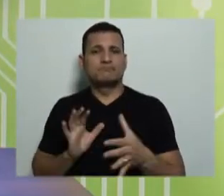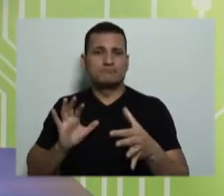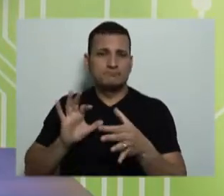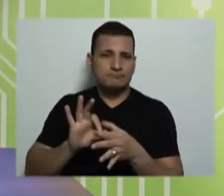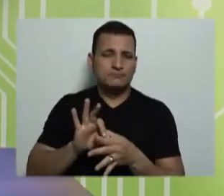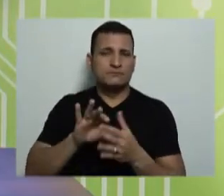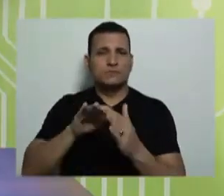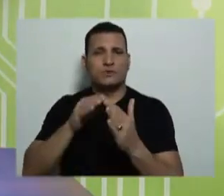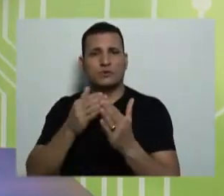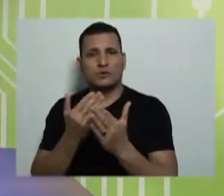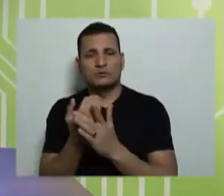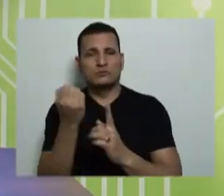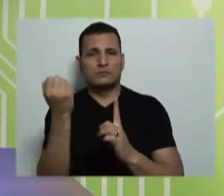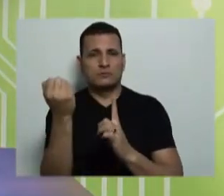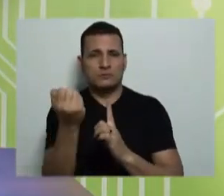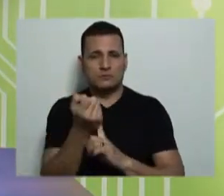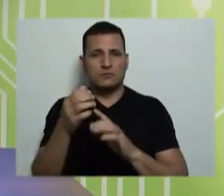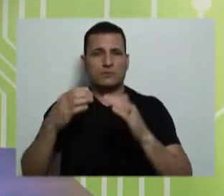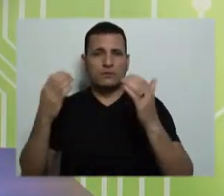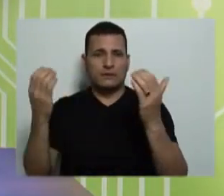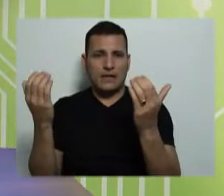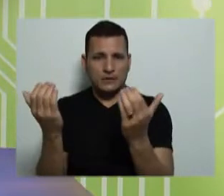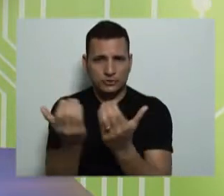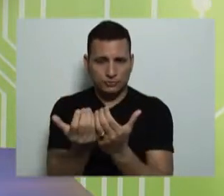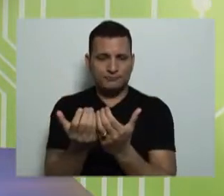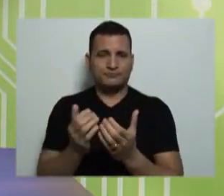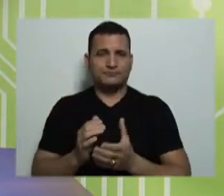sociedade, comunidade, para que ela